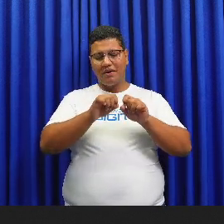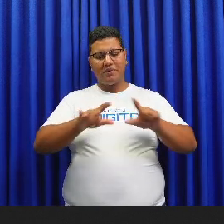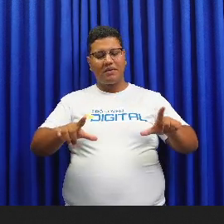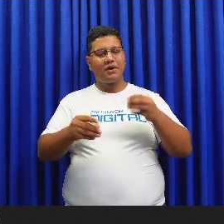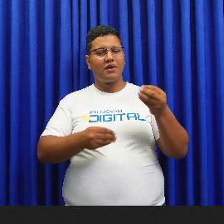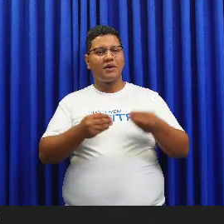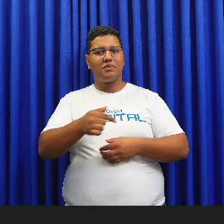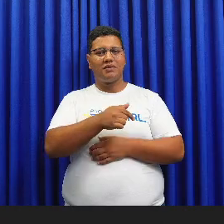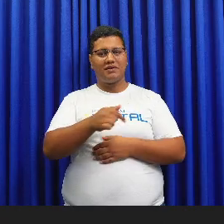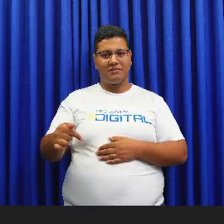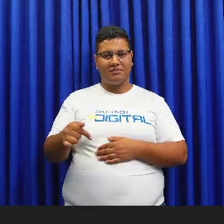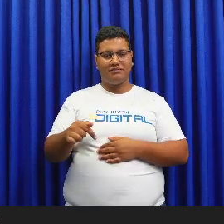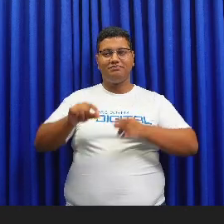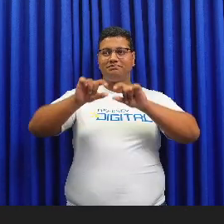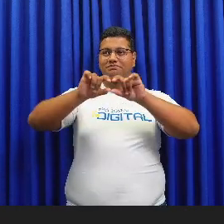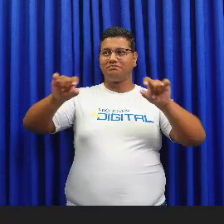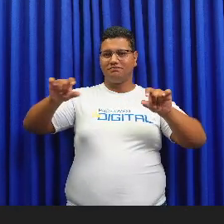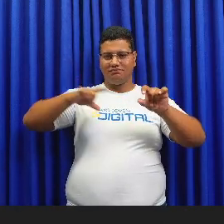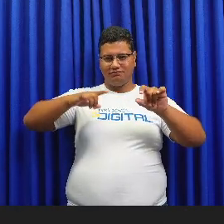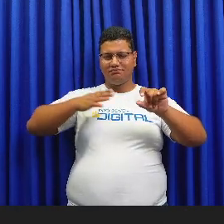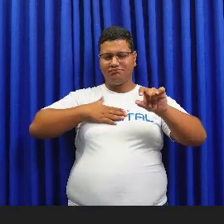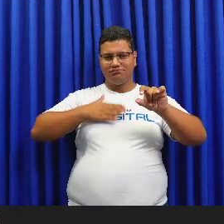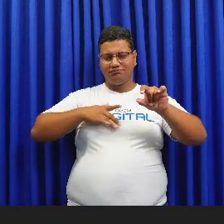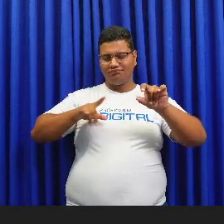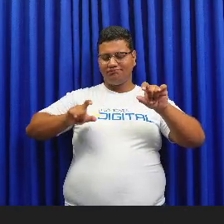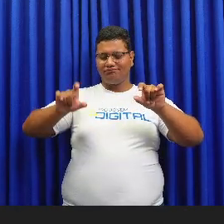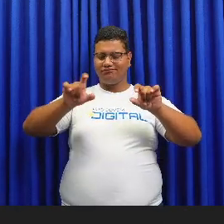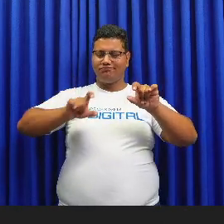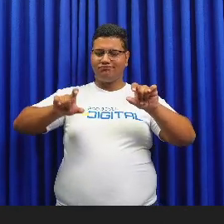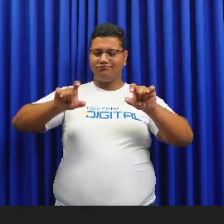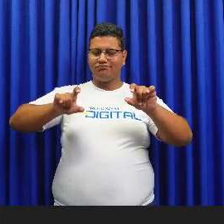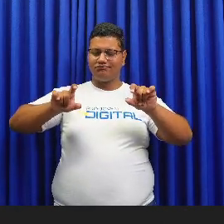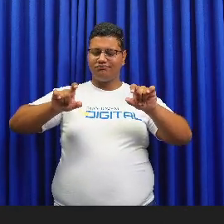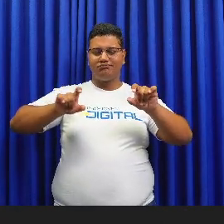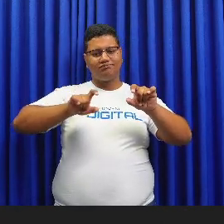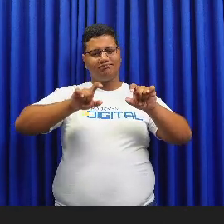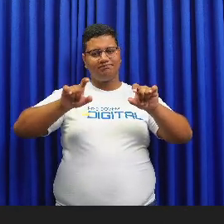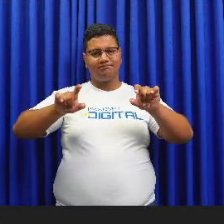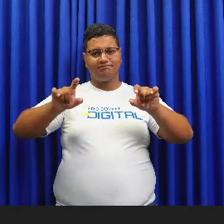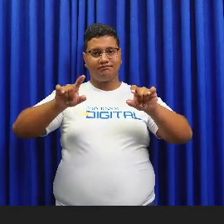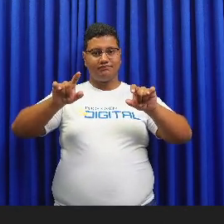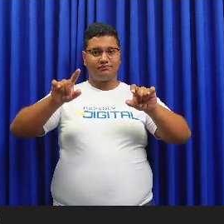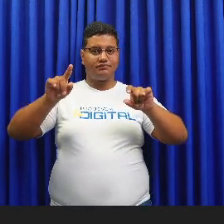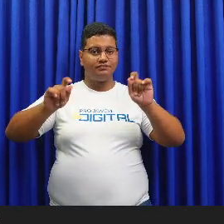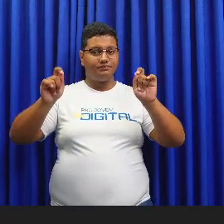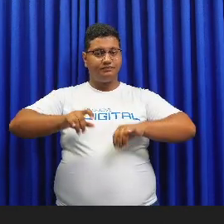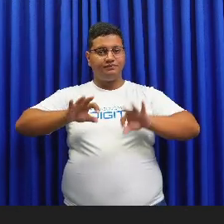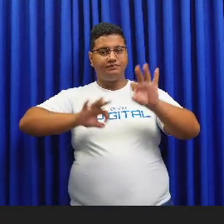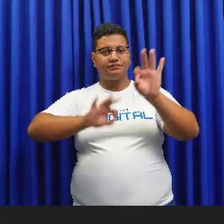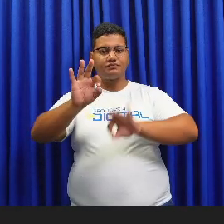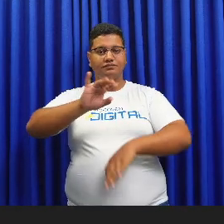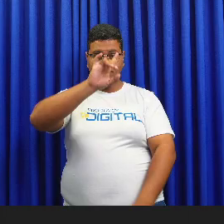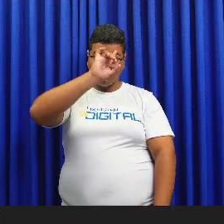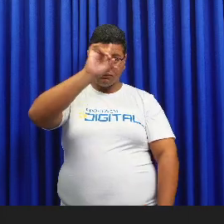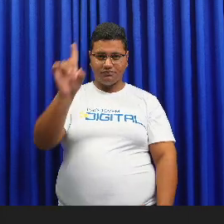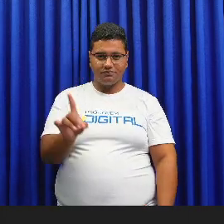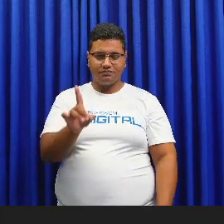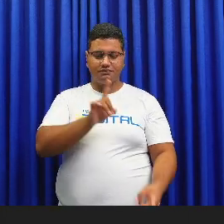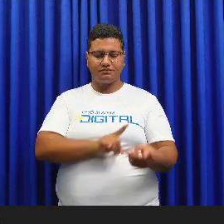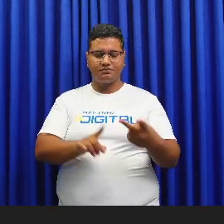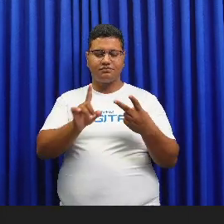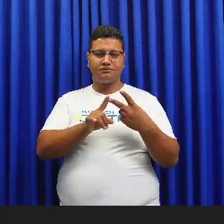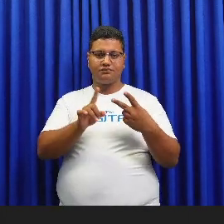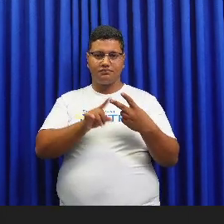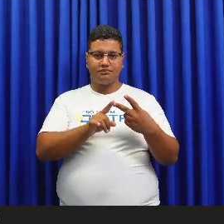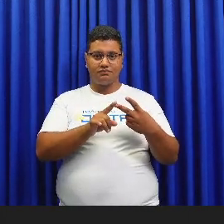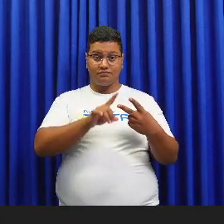por semana. Aqui em cima, onde está o meu cursor, você vai poder organizar por dia,